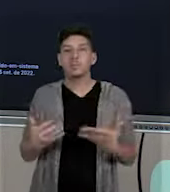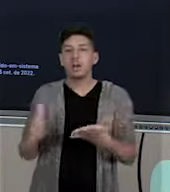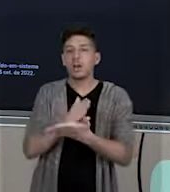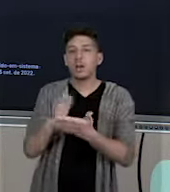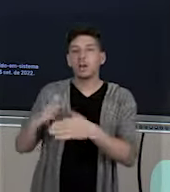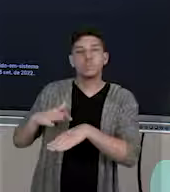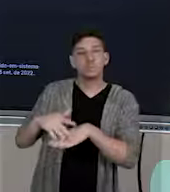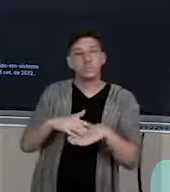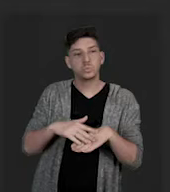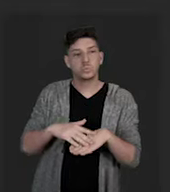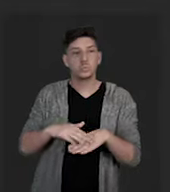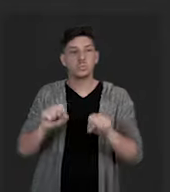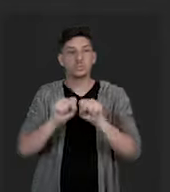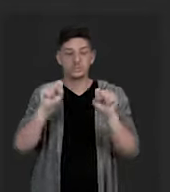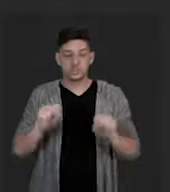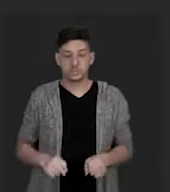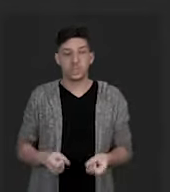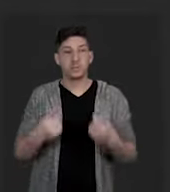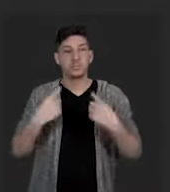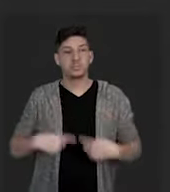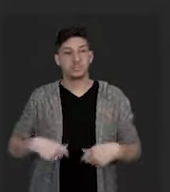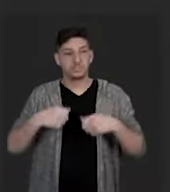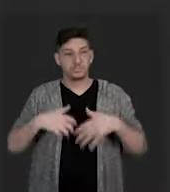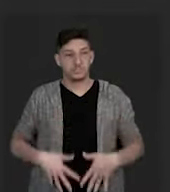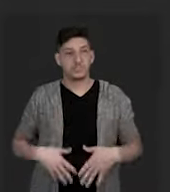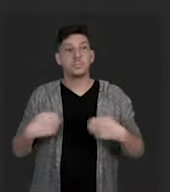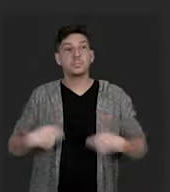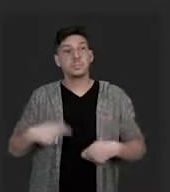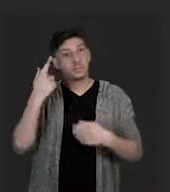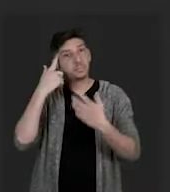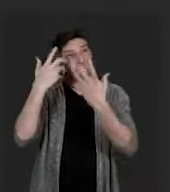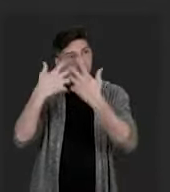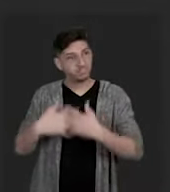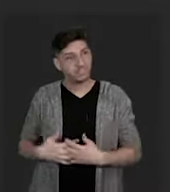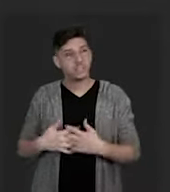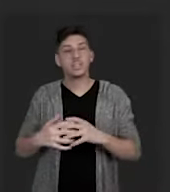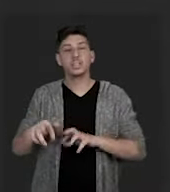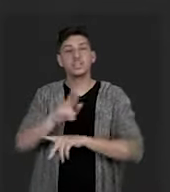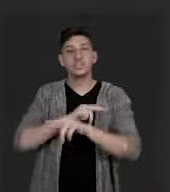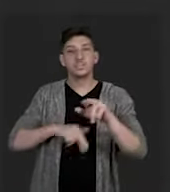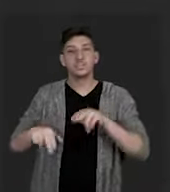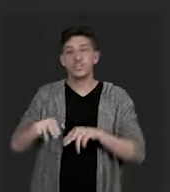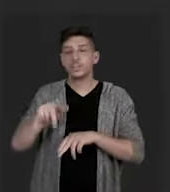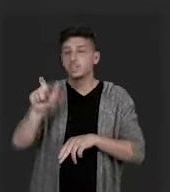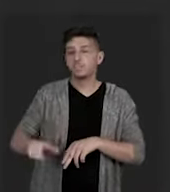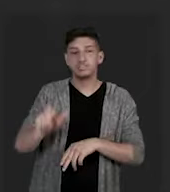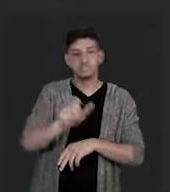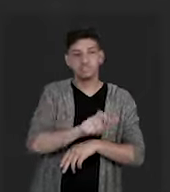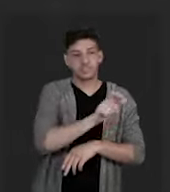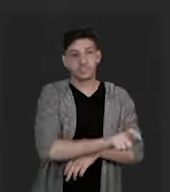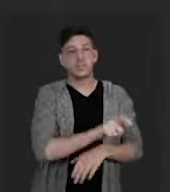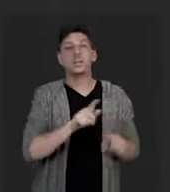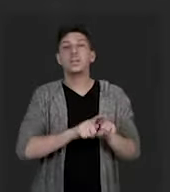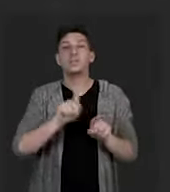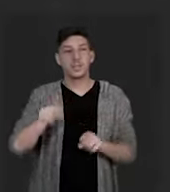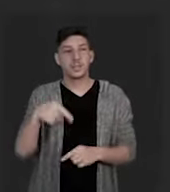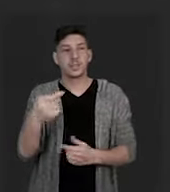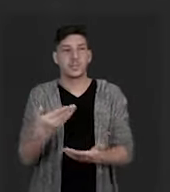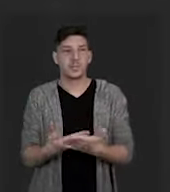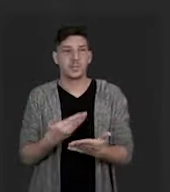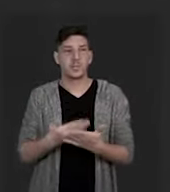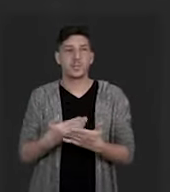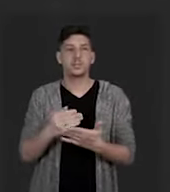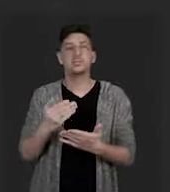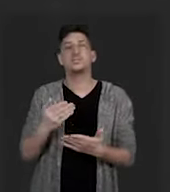sistema nervoso, nós vamos considerar as diferenças anatômicas e na próxima aula a gente ainda vai entrar um pouquinho mais